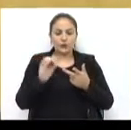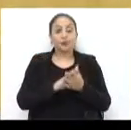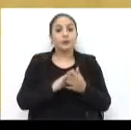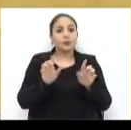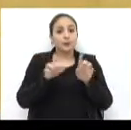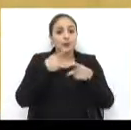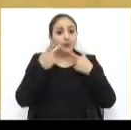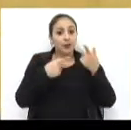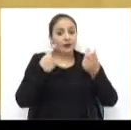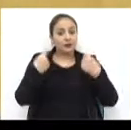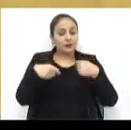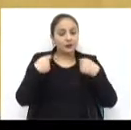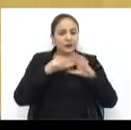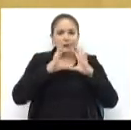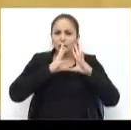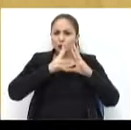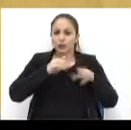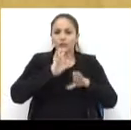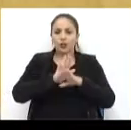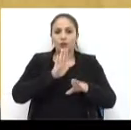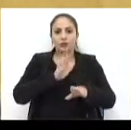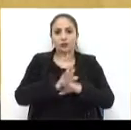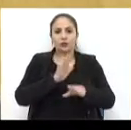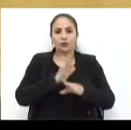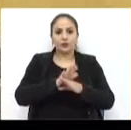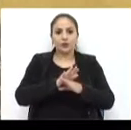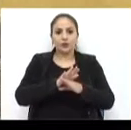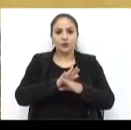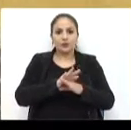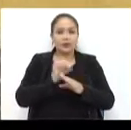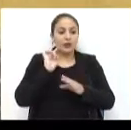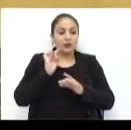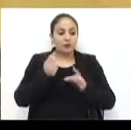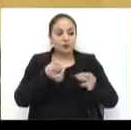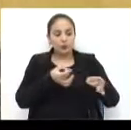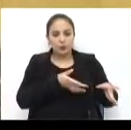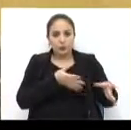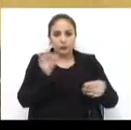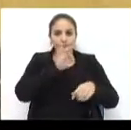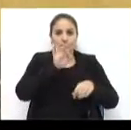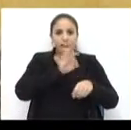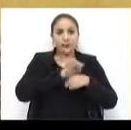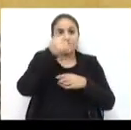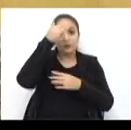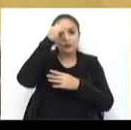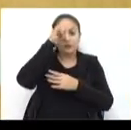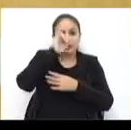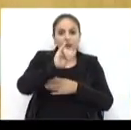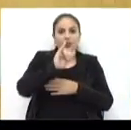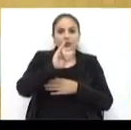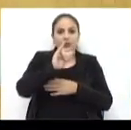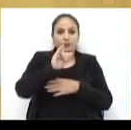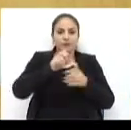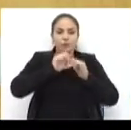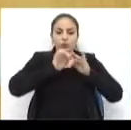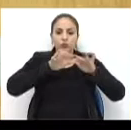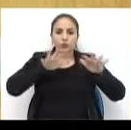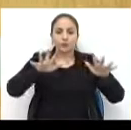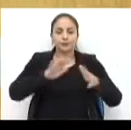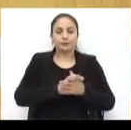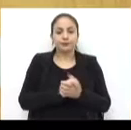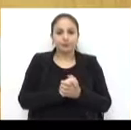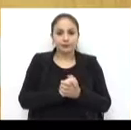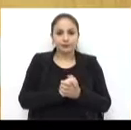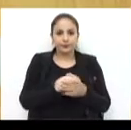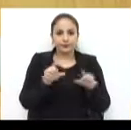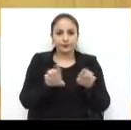reforça a necessidade de todos ajudarem a eliminar os criadouros para evitar um surto no próximo verão. Em breve,